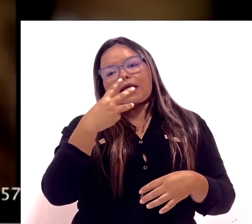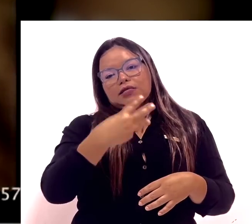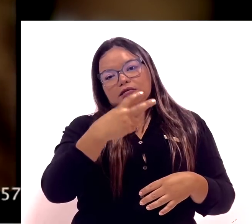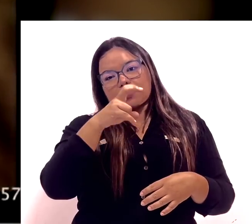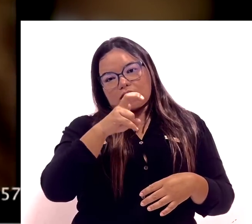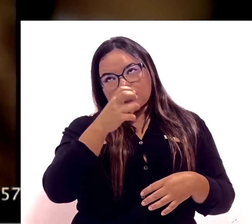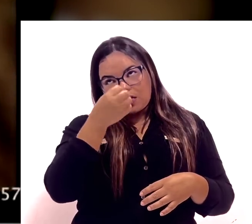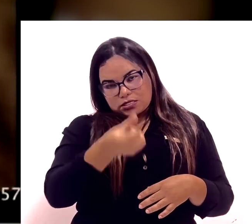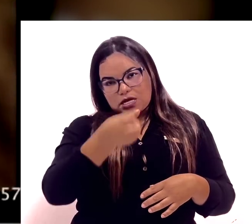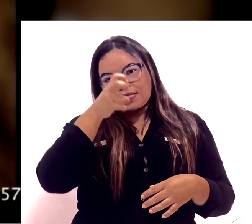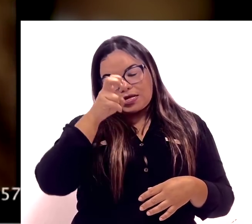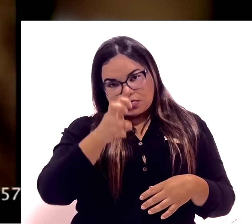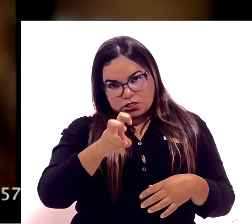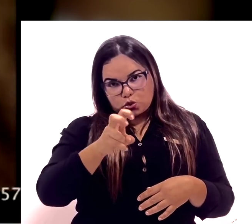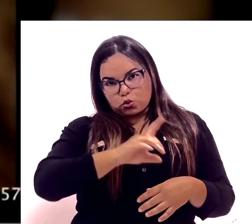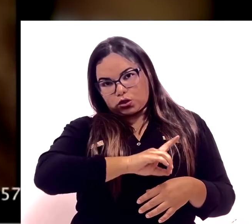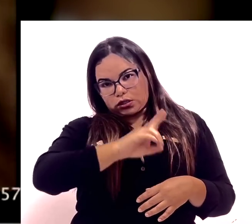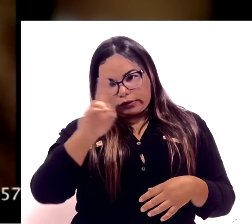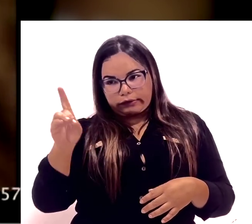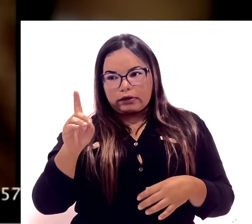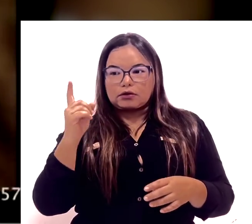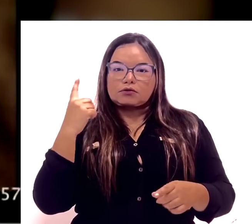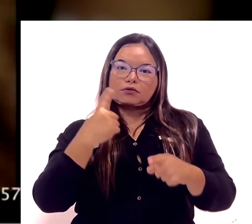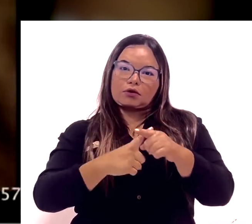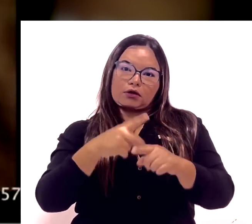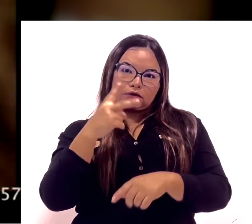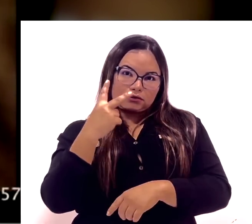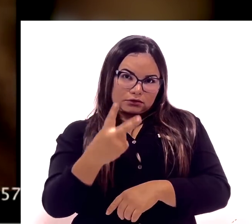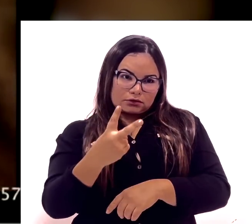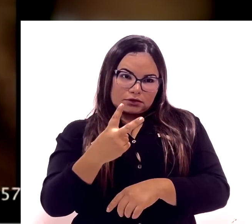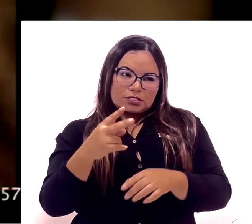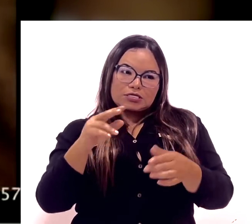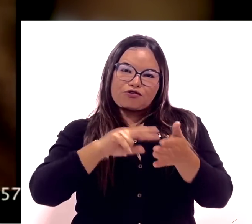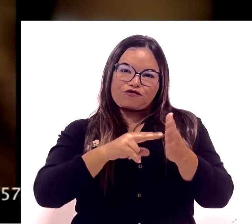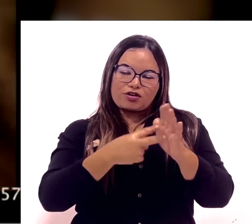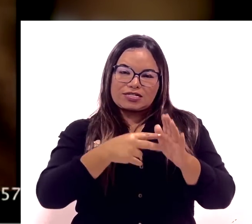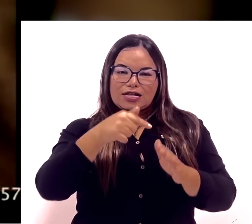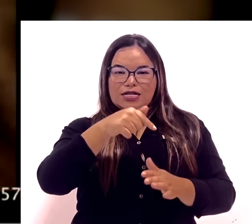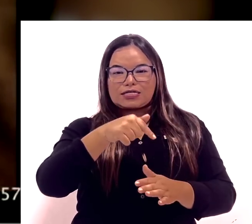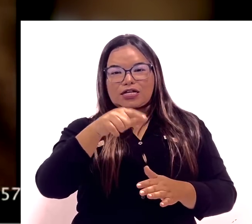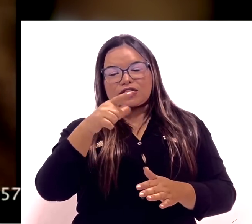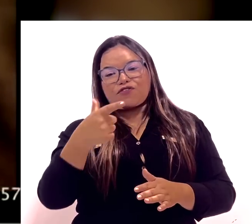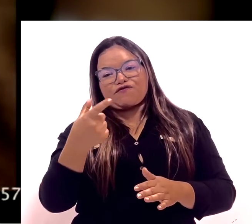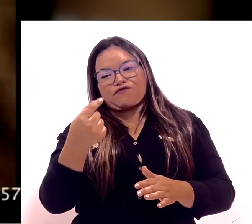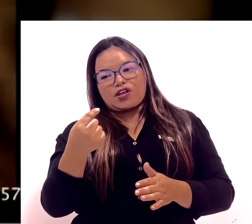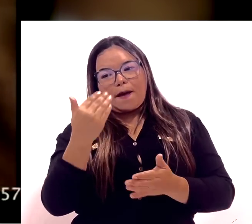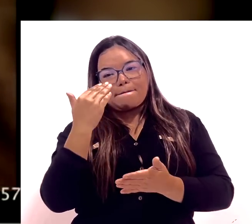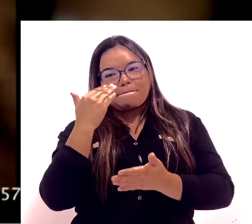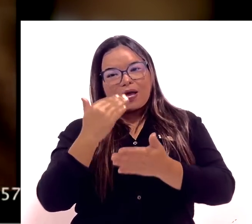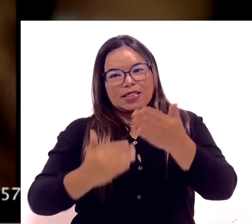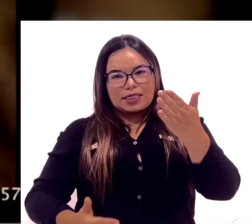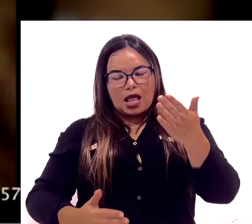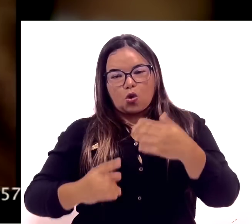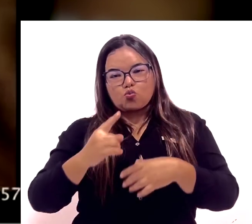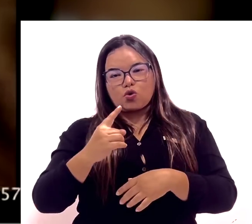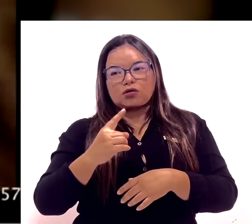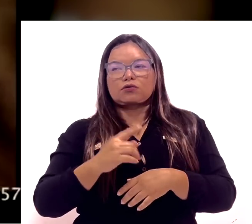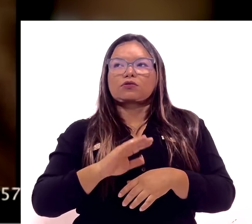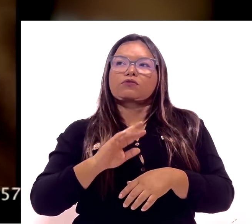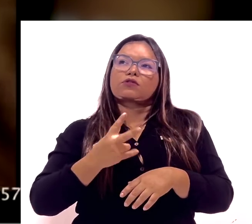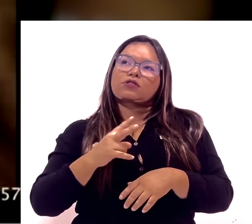Portanto, 2 vezes 360 igual a 720. Metade de um tempo, metade de um ano,